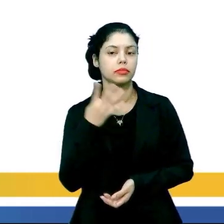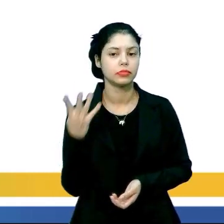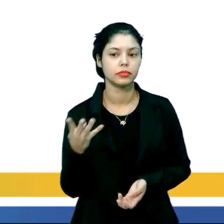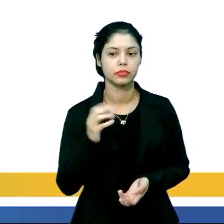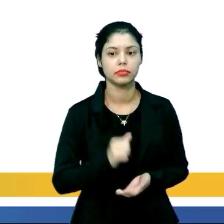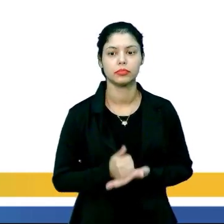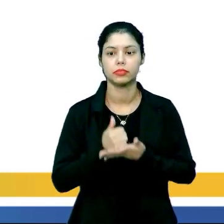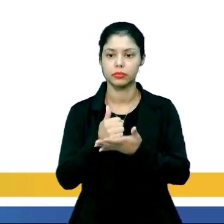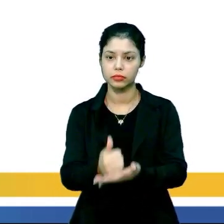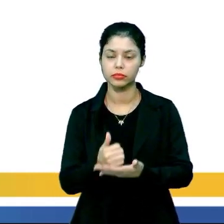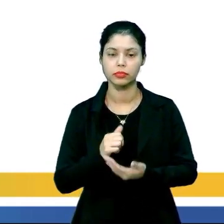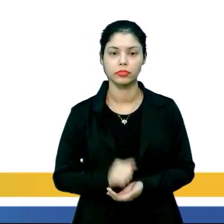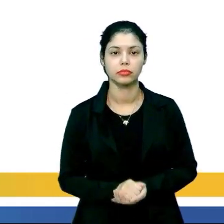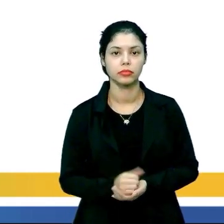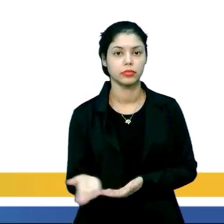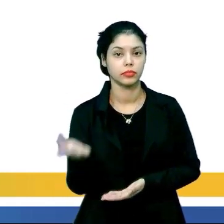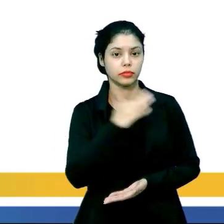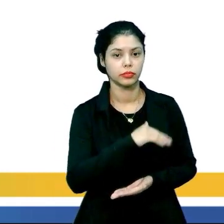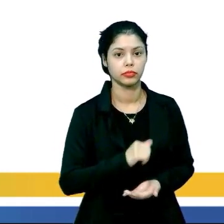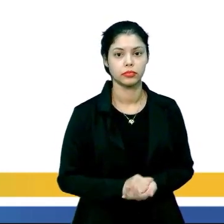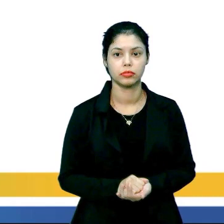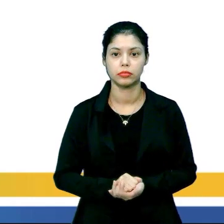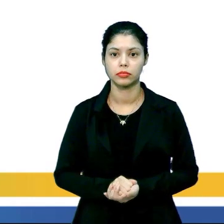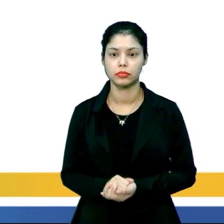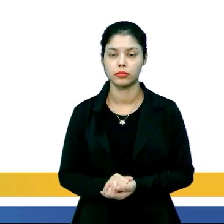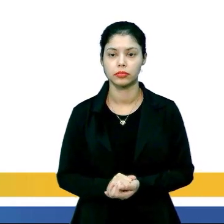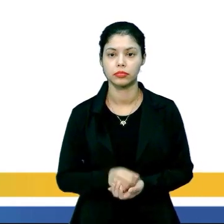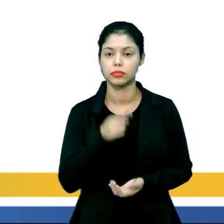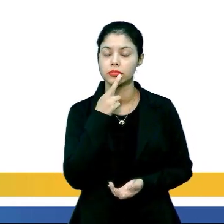quantidade doada. Vamos lá ao cálculo.